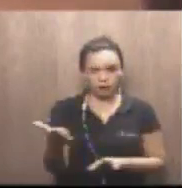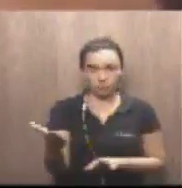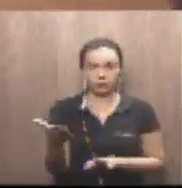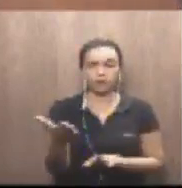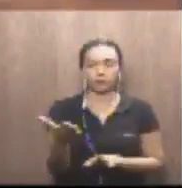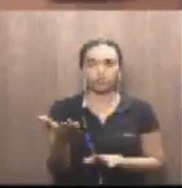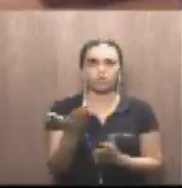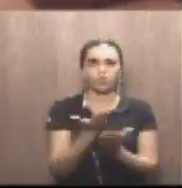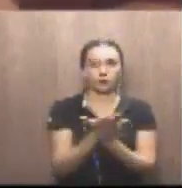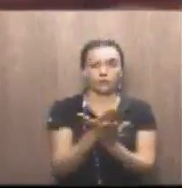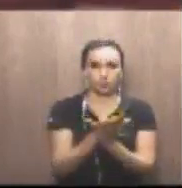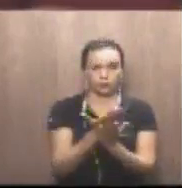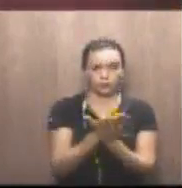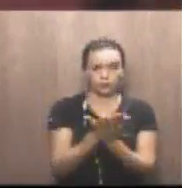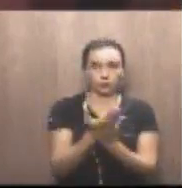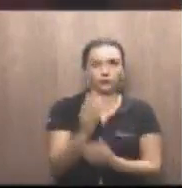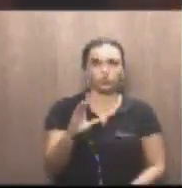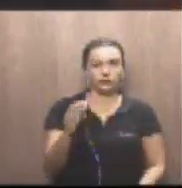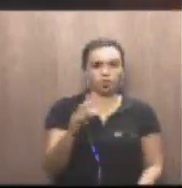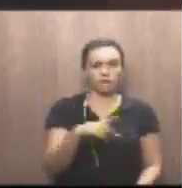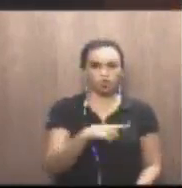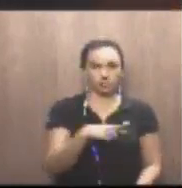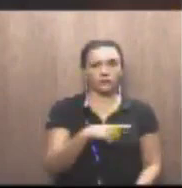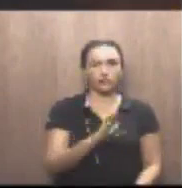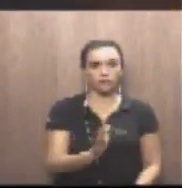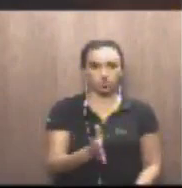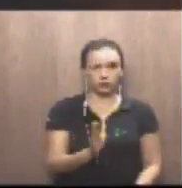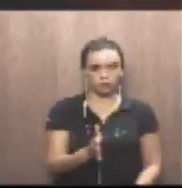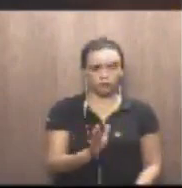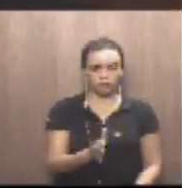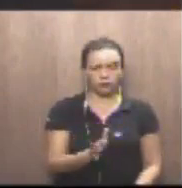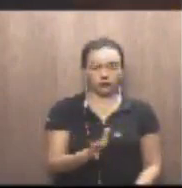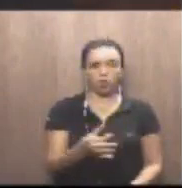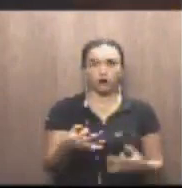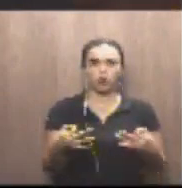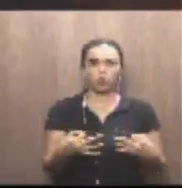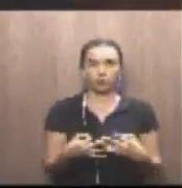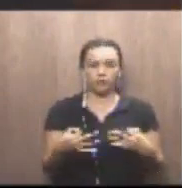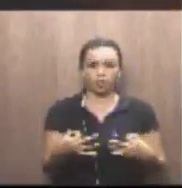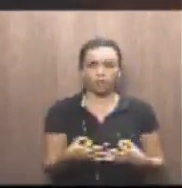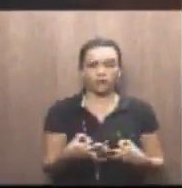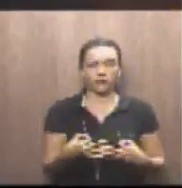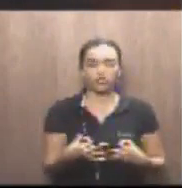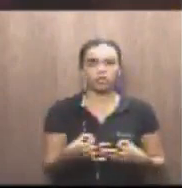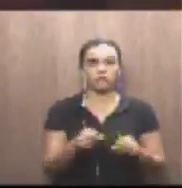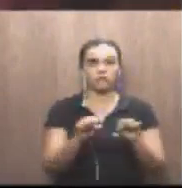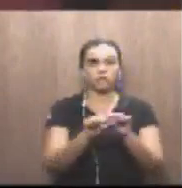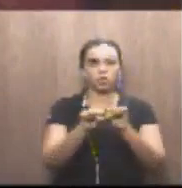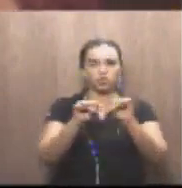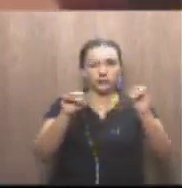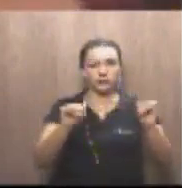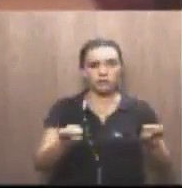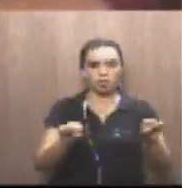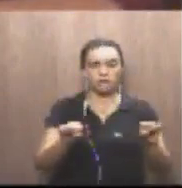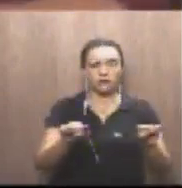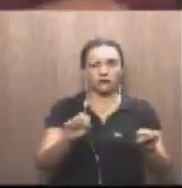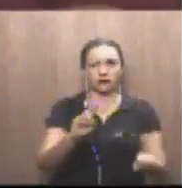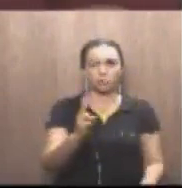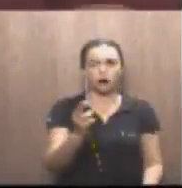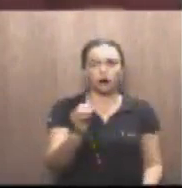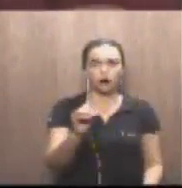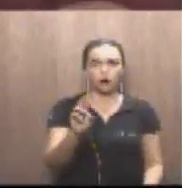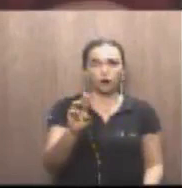o estudo científico sobre o perfeito e delicado sistema hormonal do